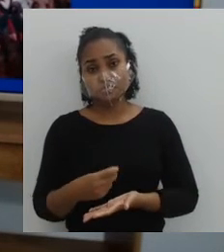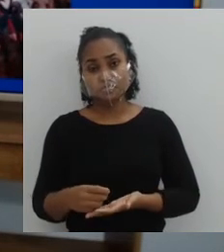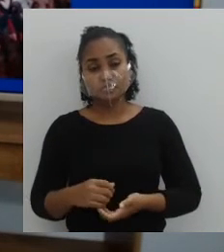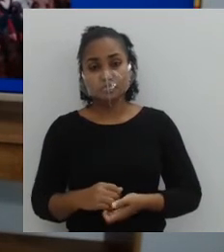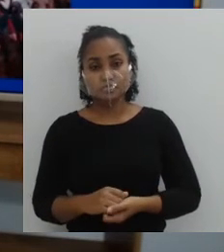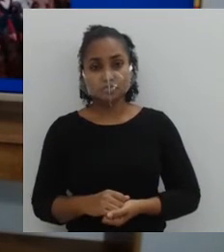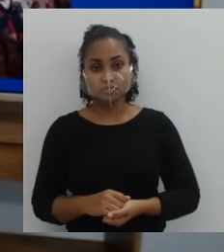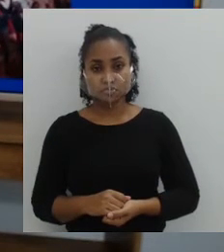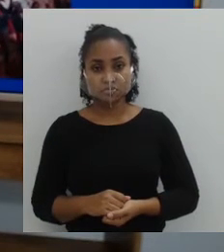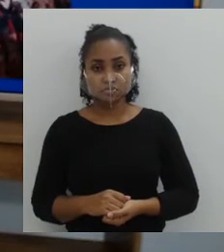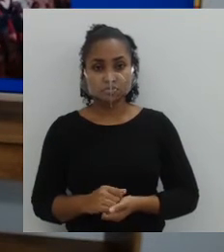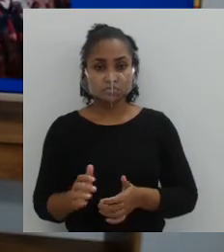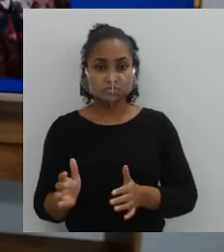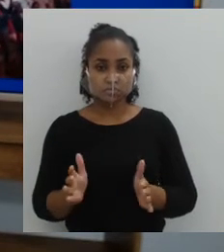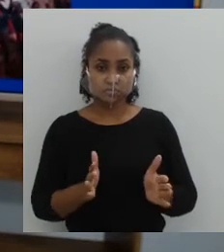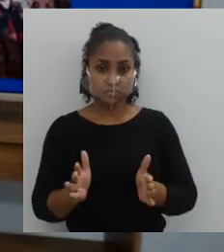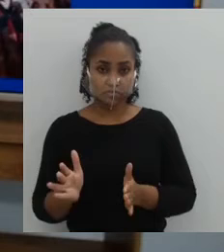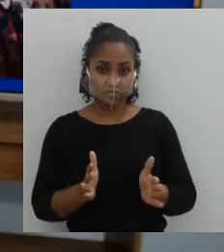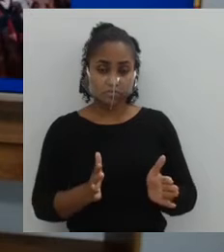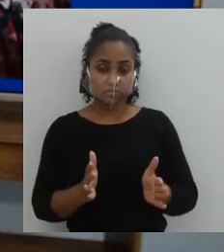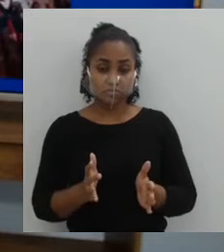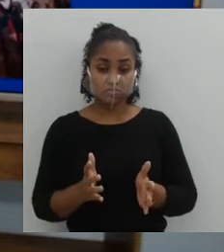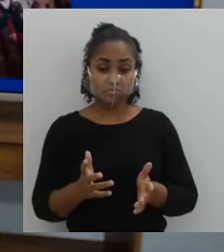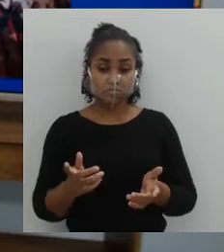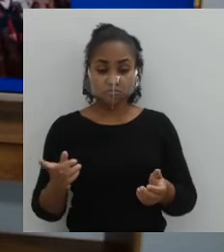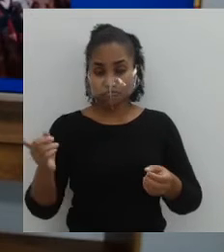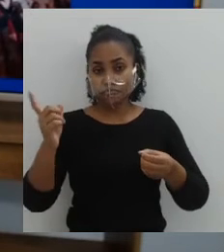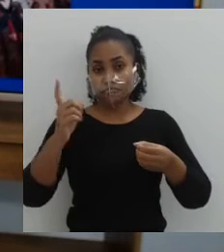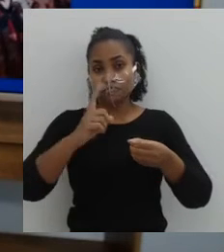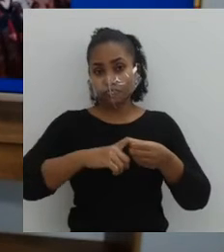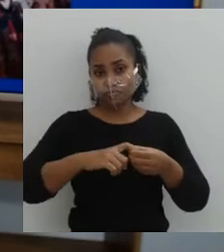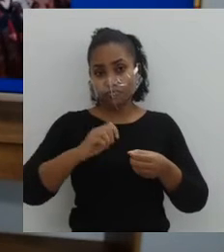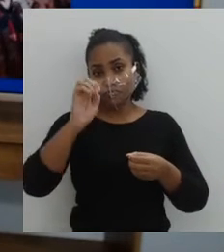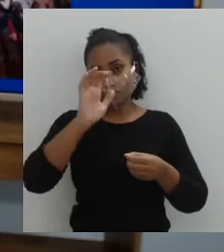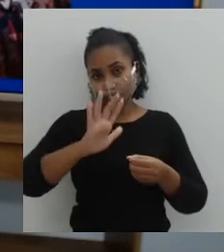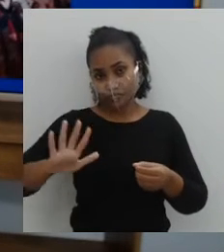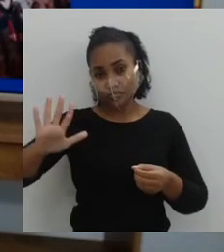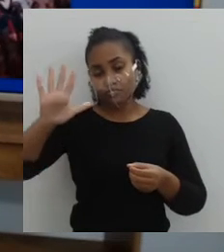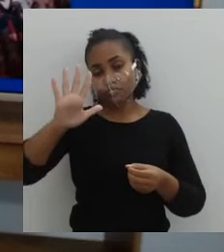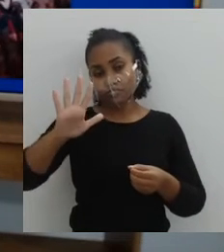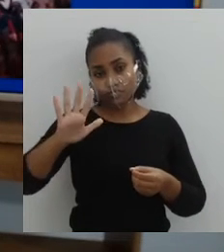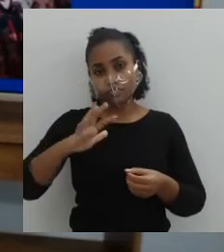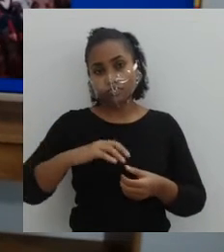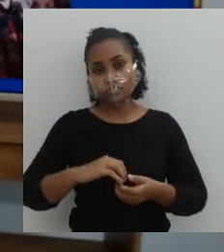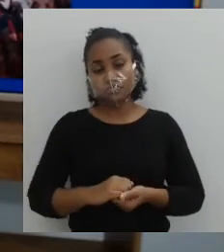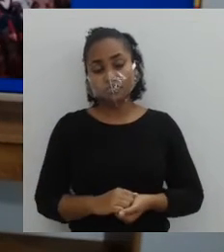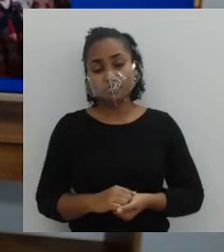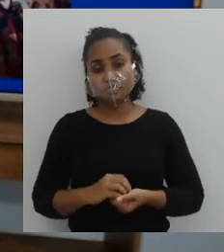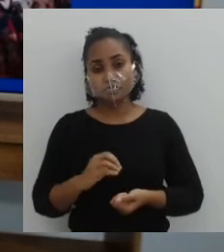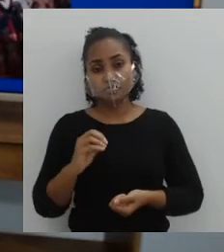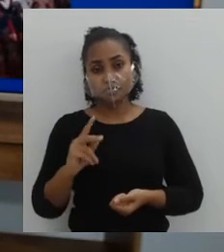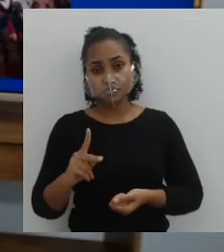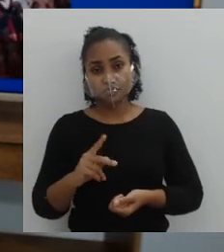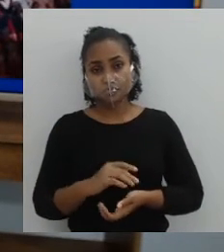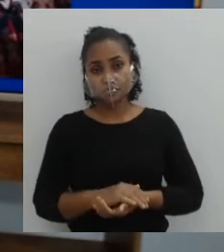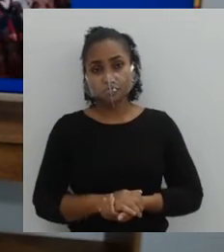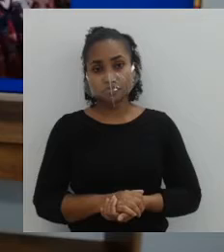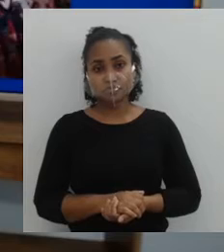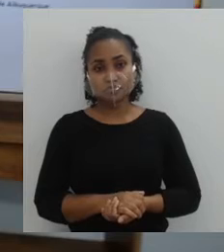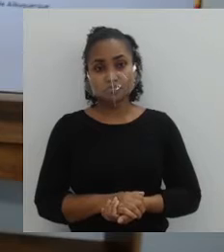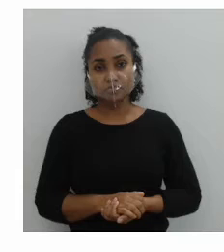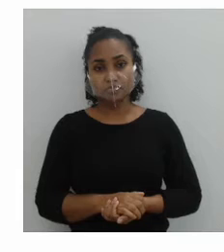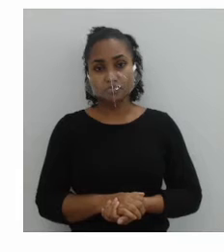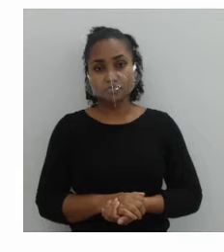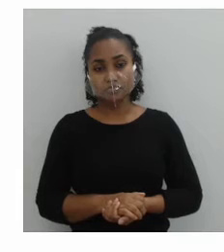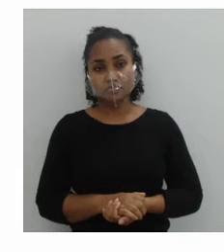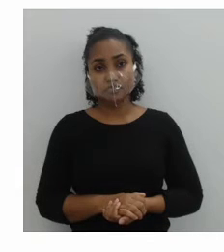holandeses. Nesse primeiro momento, os holandeses voltam lá para a Europa, voltam lá para o seu território. Ok? Conta para o slide.